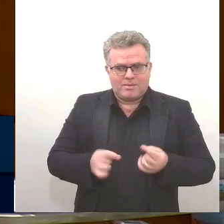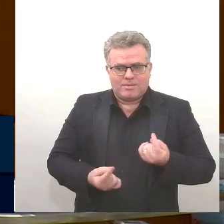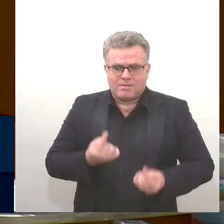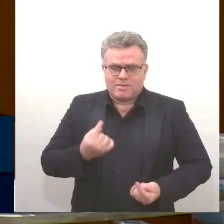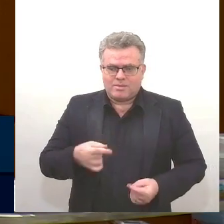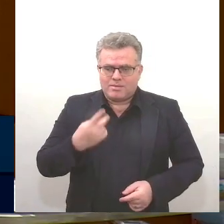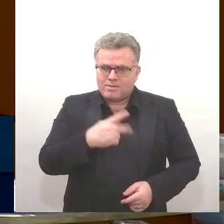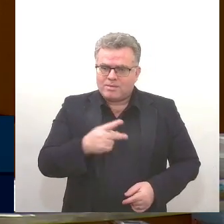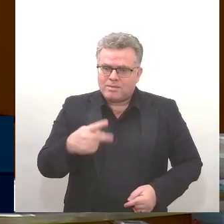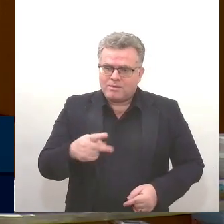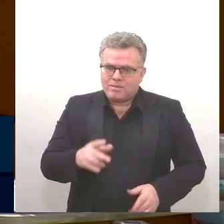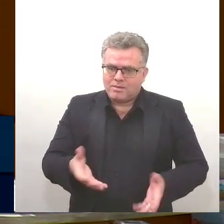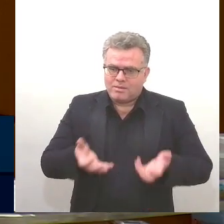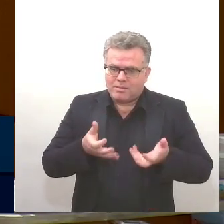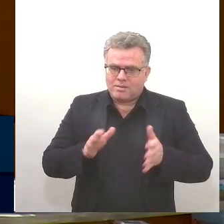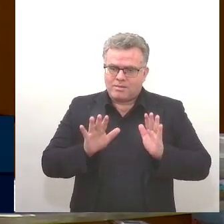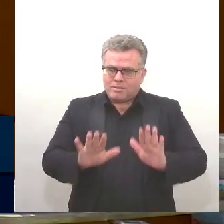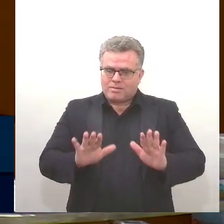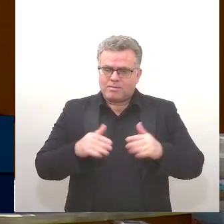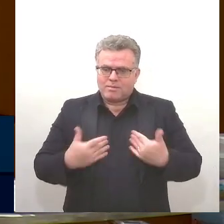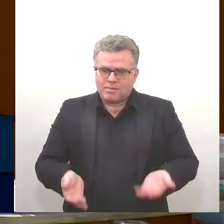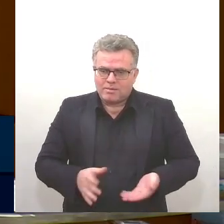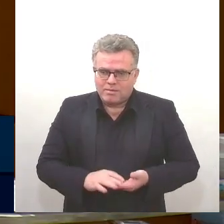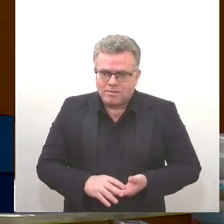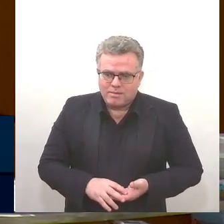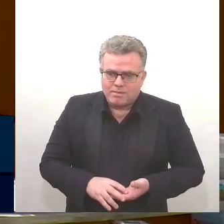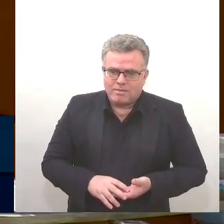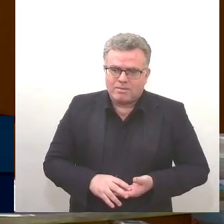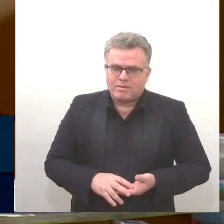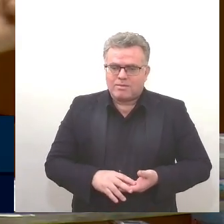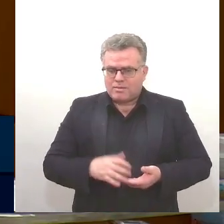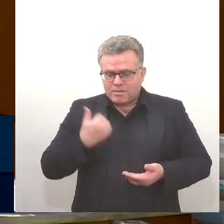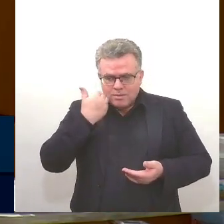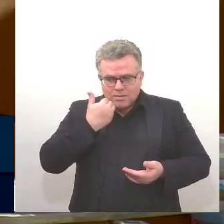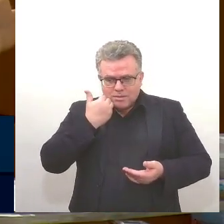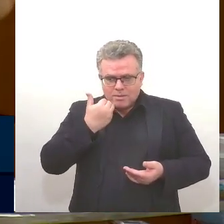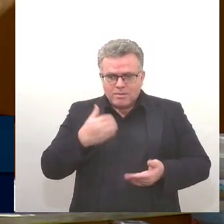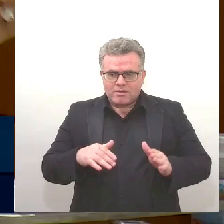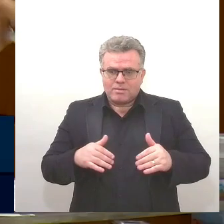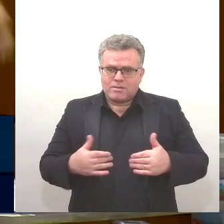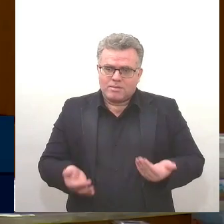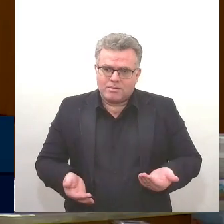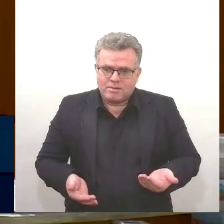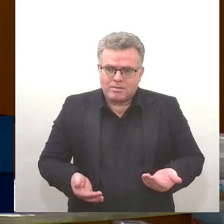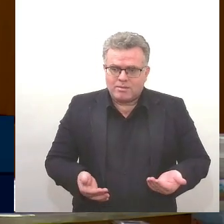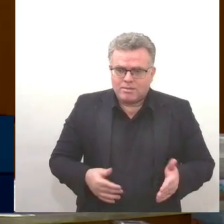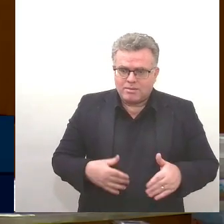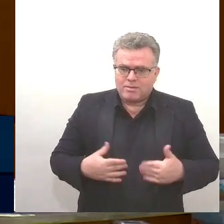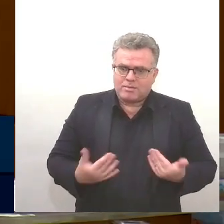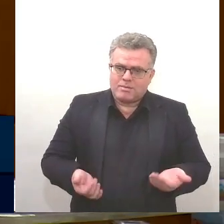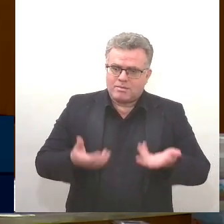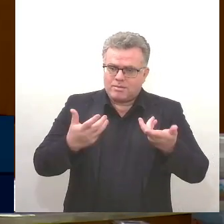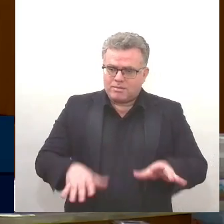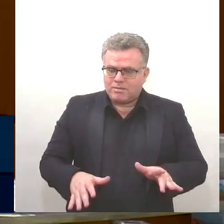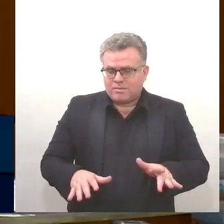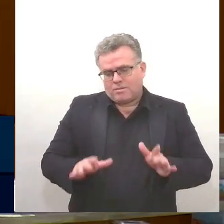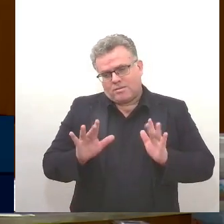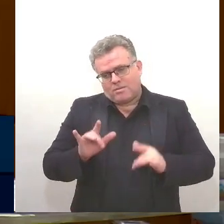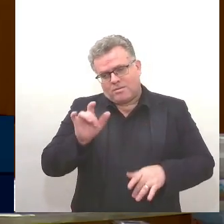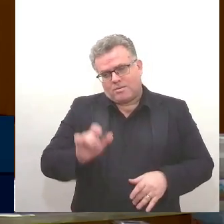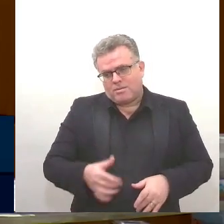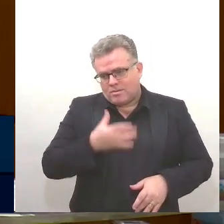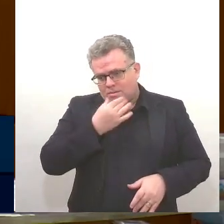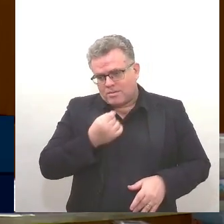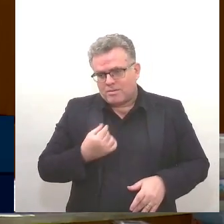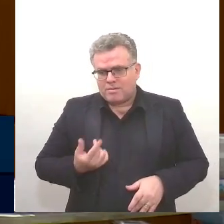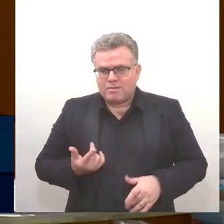vocês querem é safadeza se fosse isso nunca mais eu queria me relacionar porque todos os homens que eu encontrei até